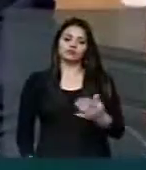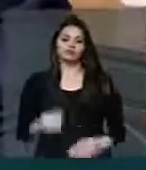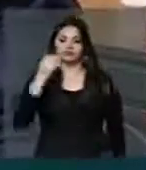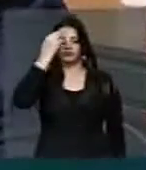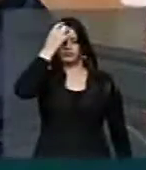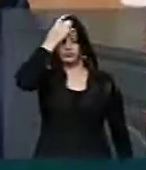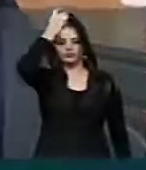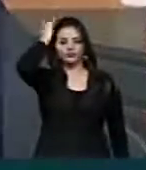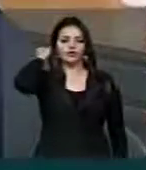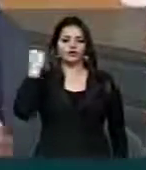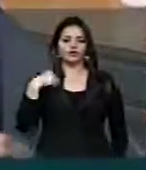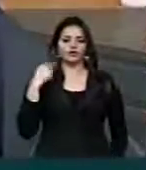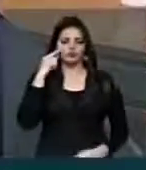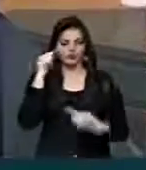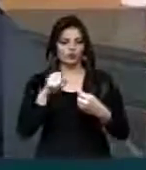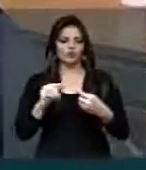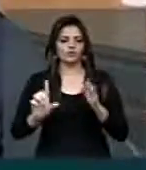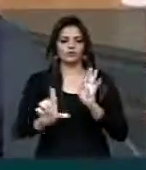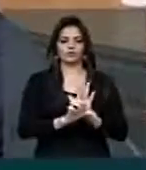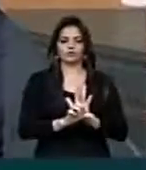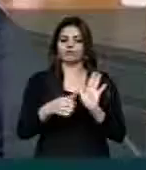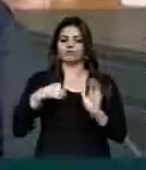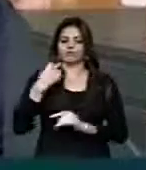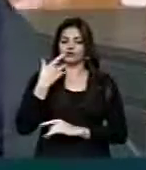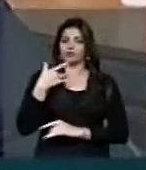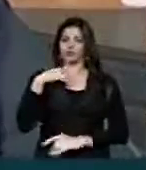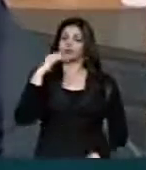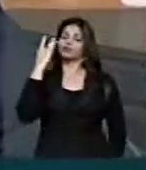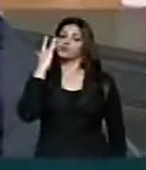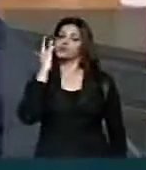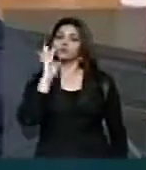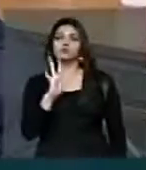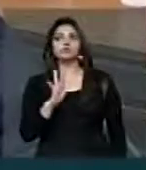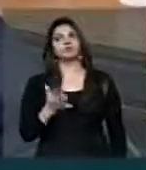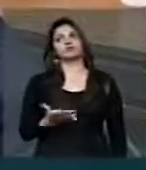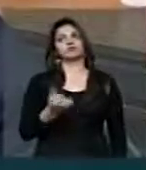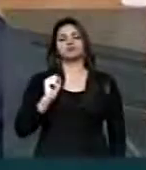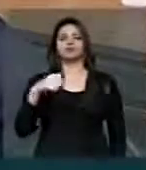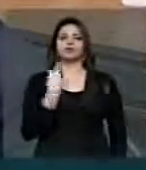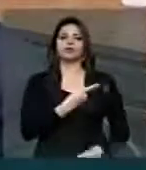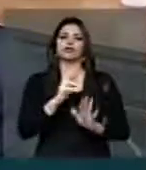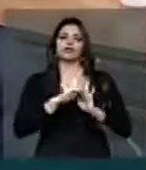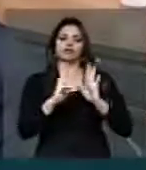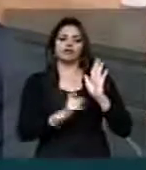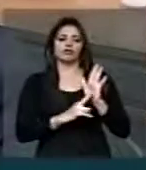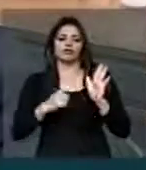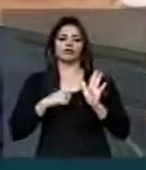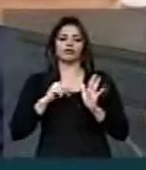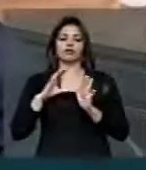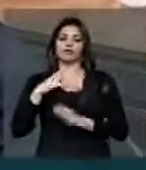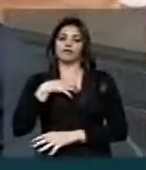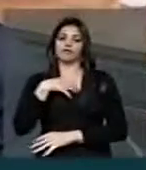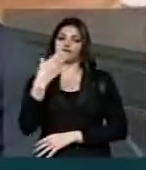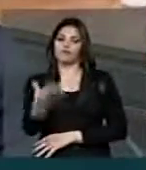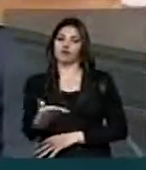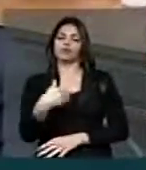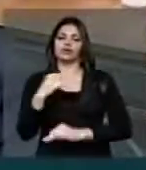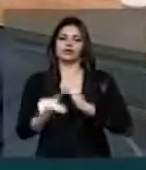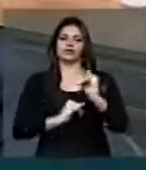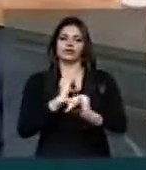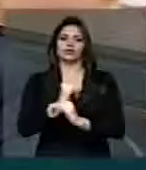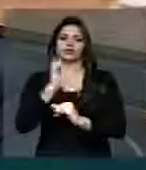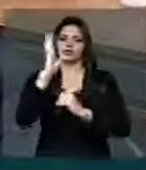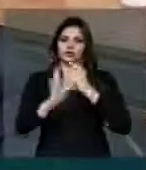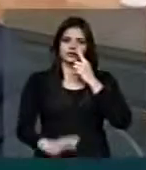Todos aqui estão de acordo com o Marco, mas eu tenho essa dúvida se é o caso de nós regulamentarmos dessa forma a internet